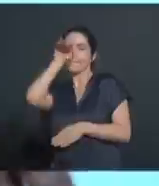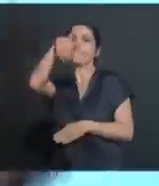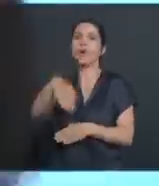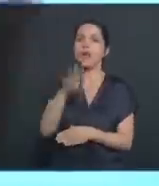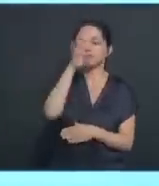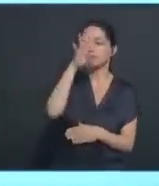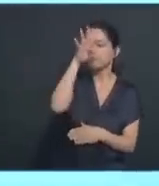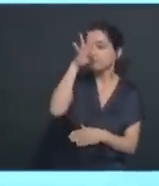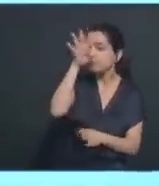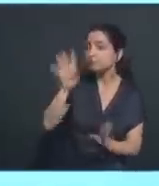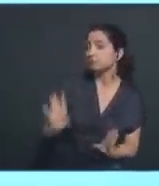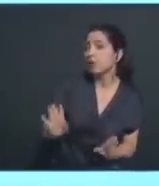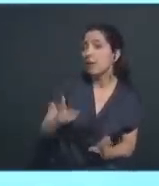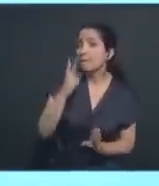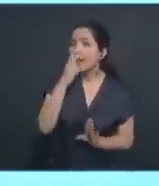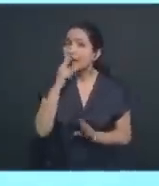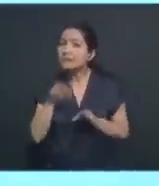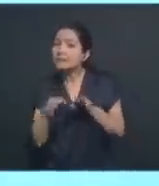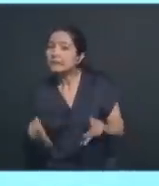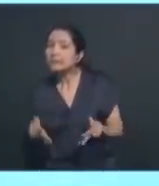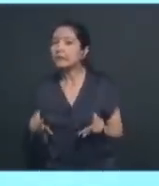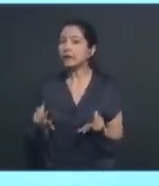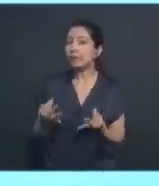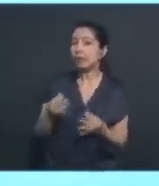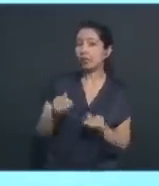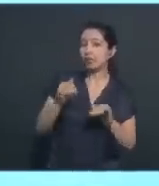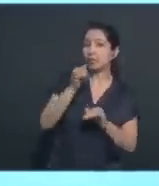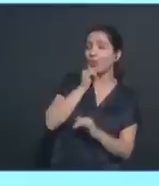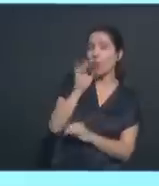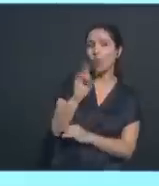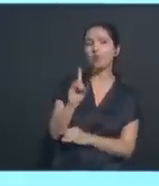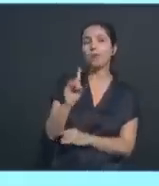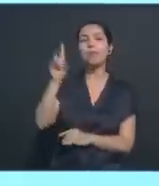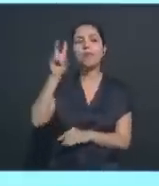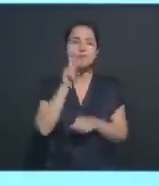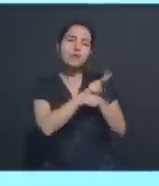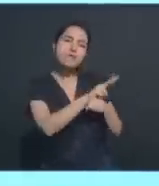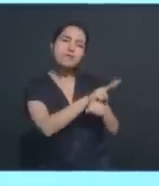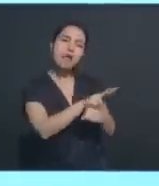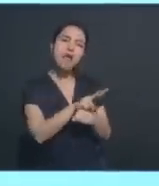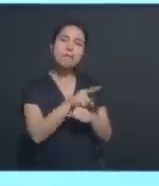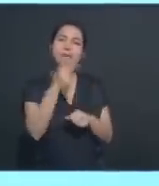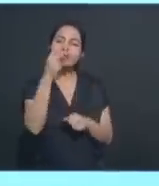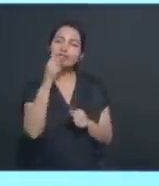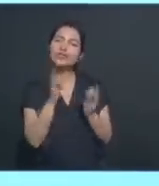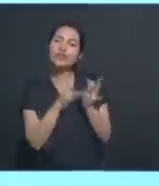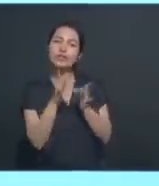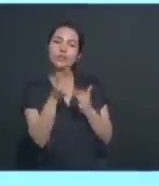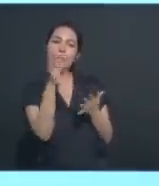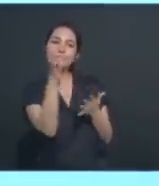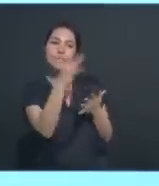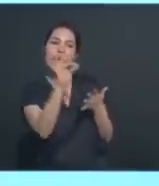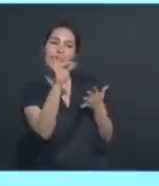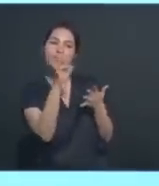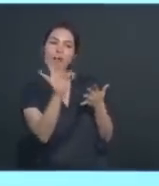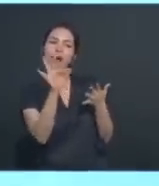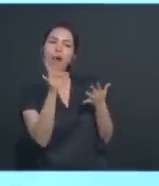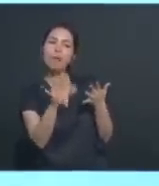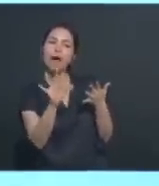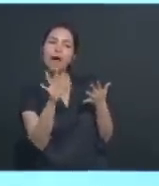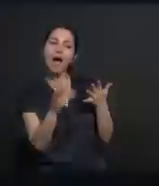Parece simples, parece bobo, mas Jesus está ticando tudo. Dentro de casa, falou, está tudo